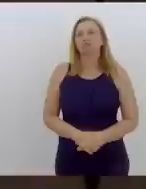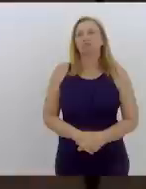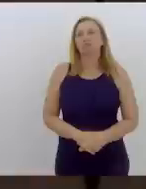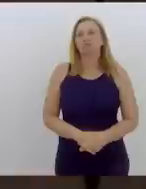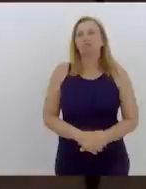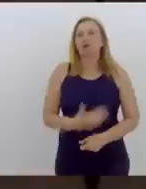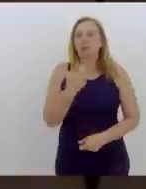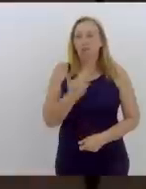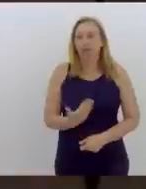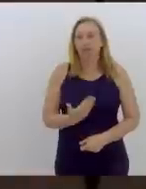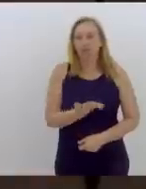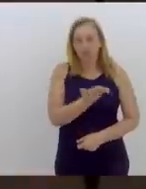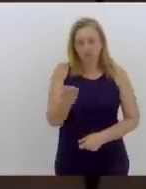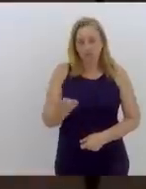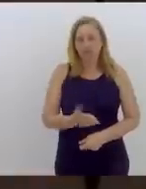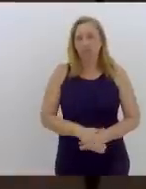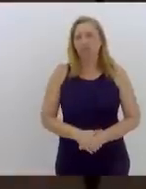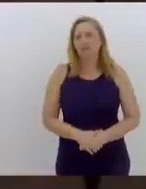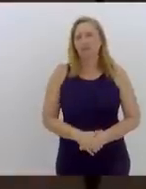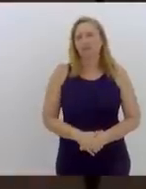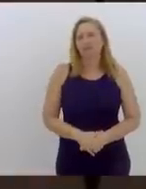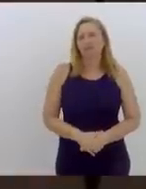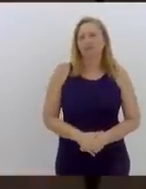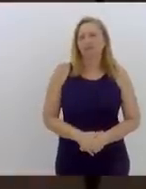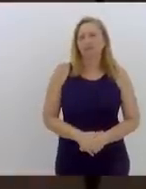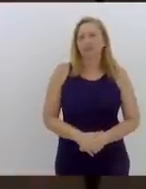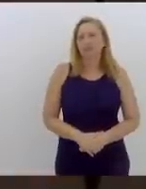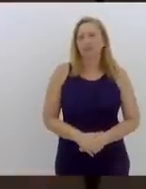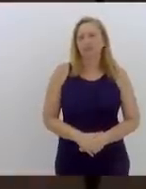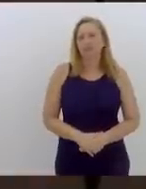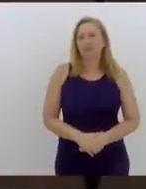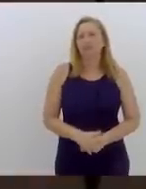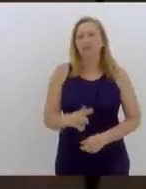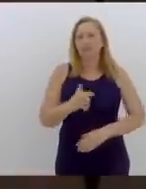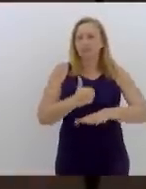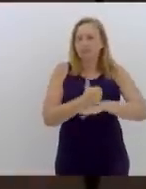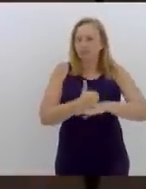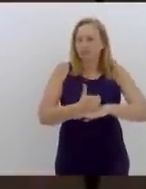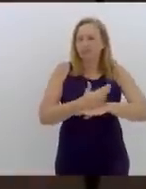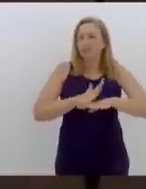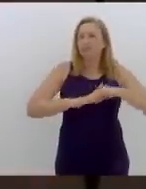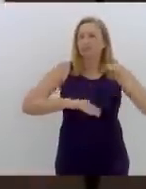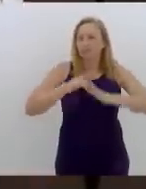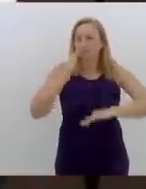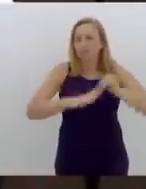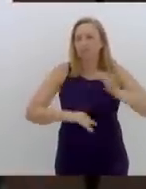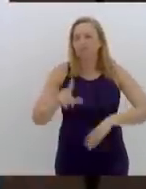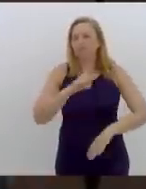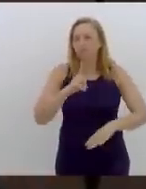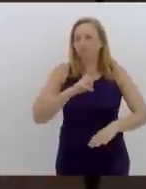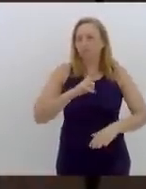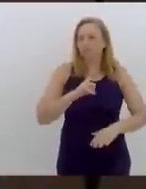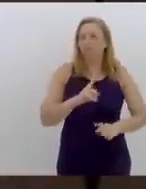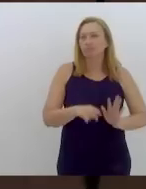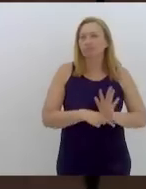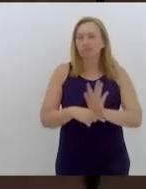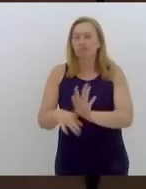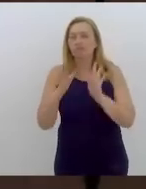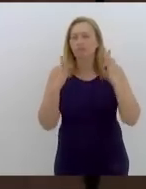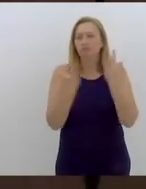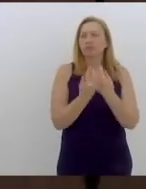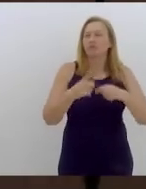é isso que eu peço tem profissão tem como me sustentar sustentar minha família